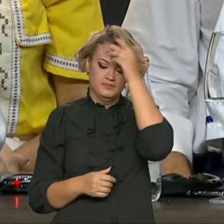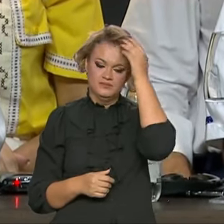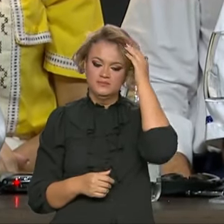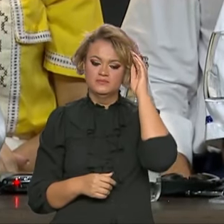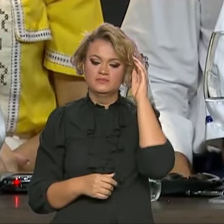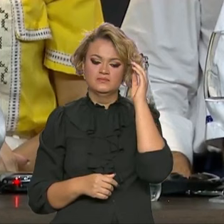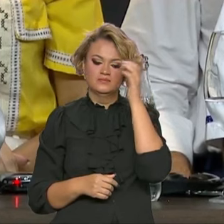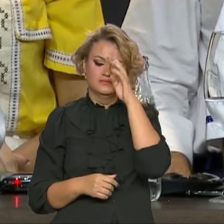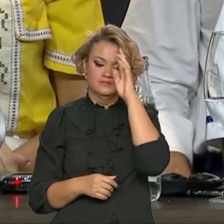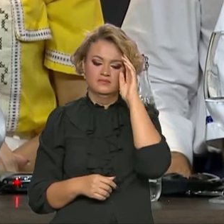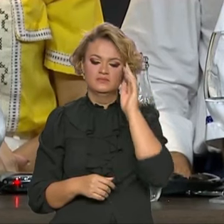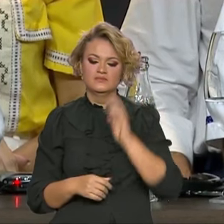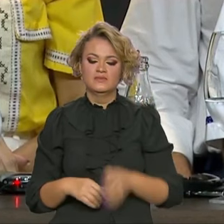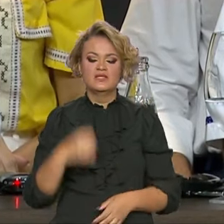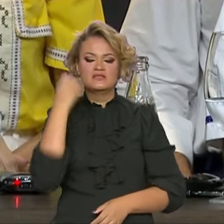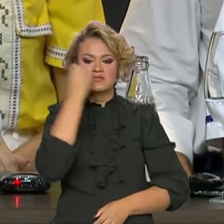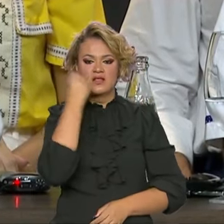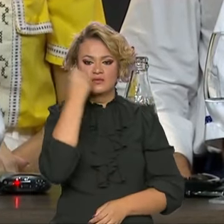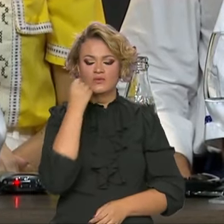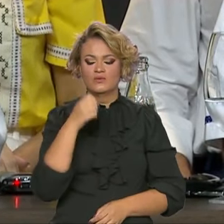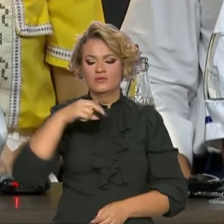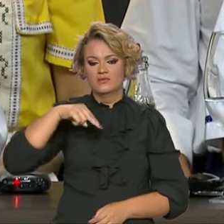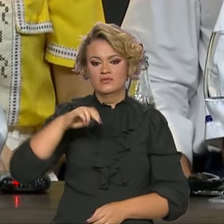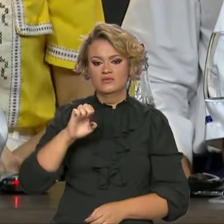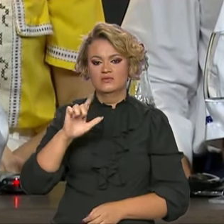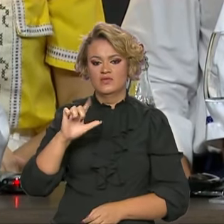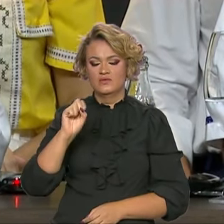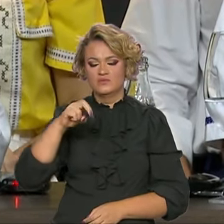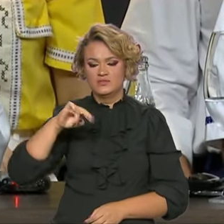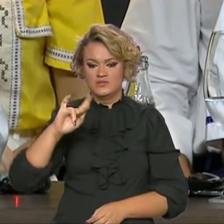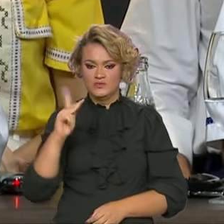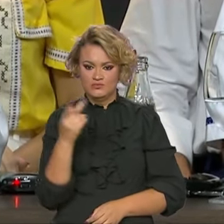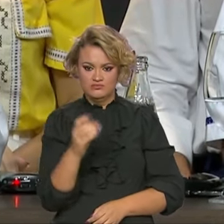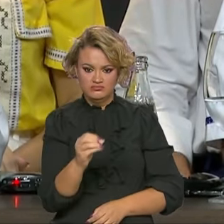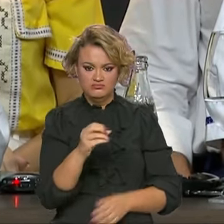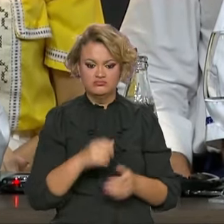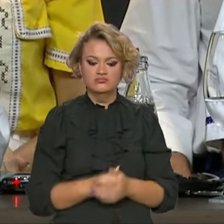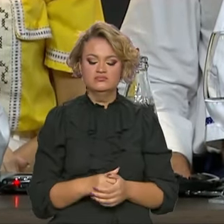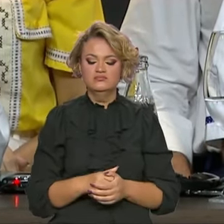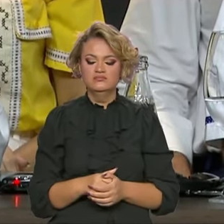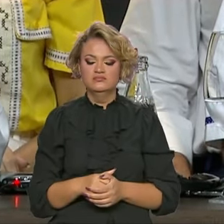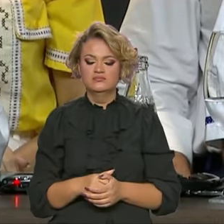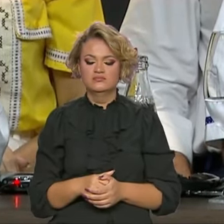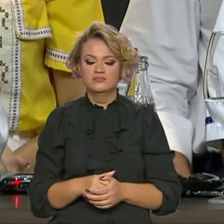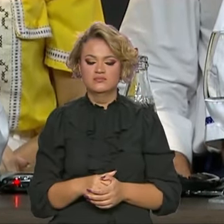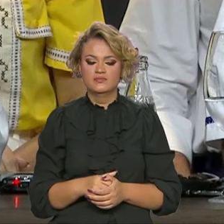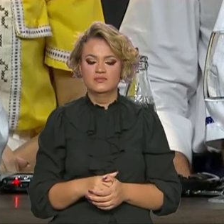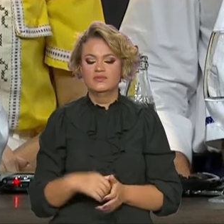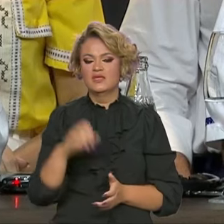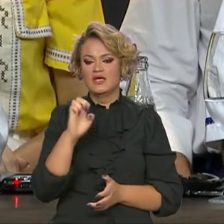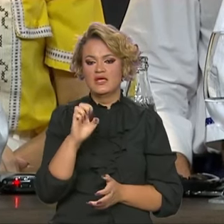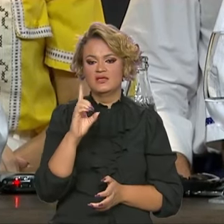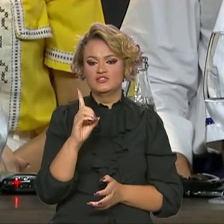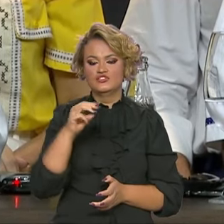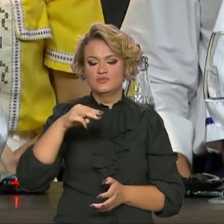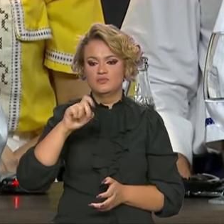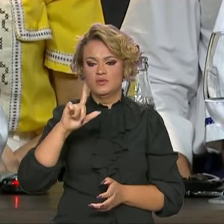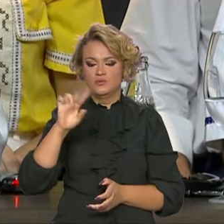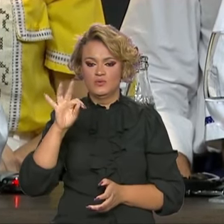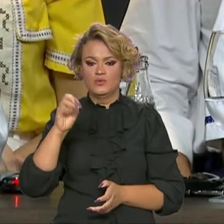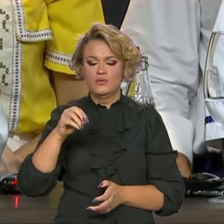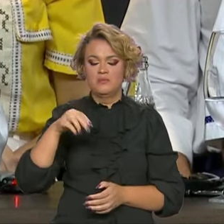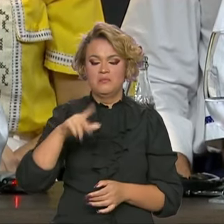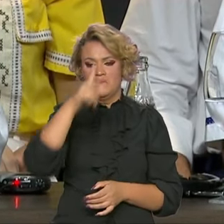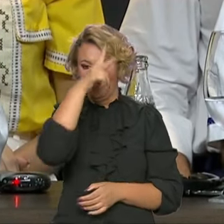República. Senador Nelsinho Trade, presidente do Parlamento Amazônico, Edmilson Rodrigues, prefeito